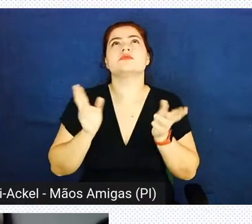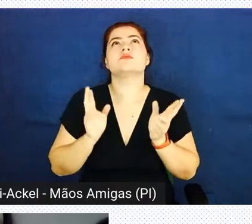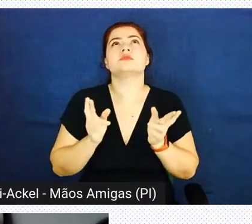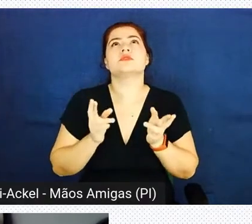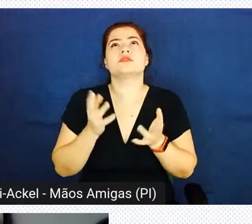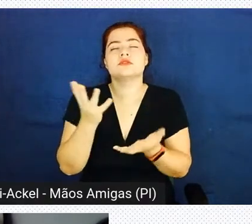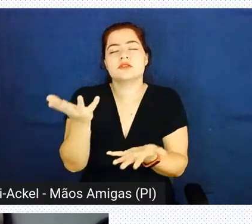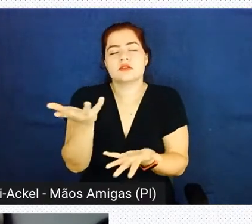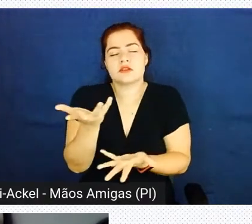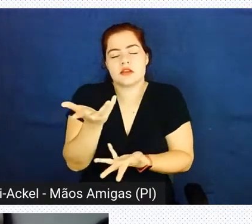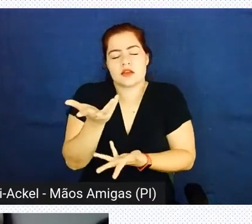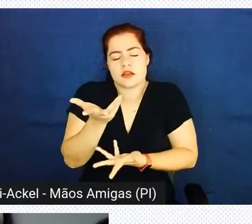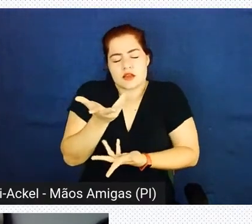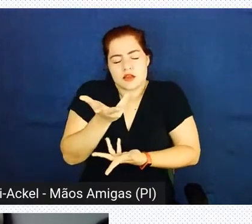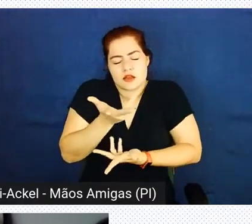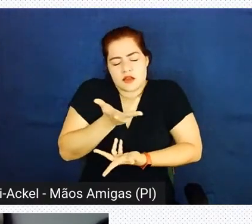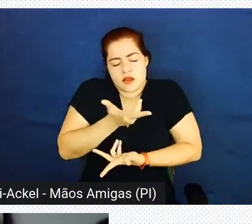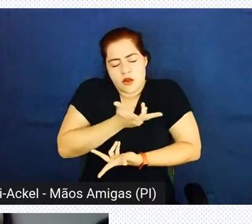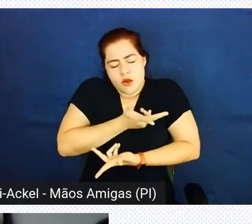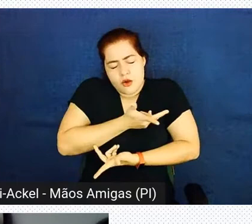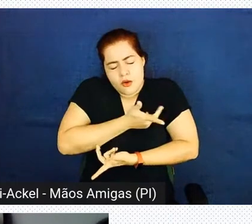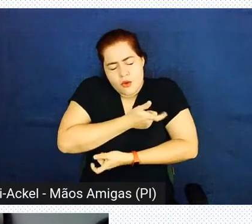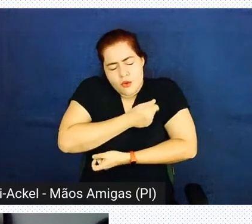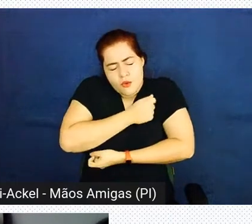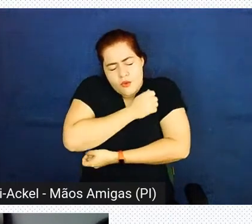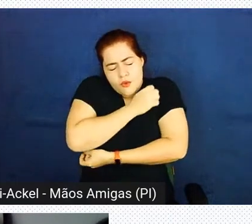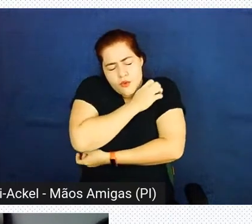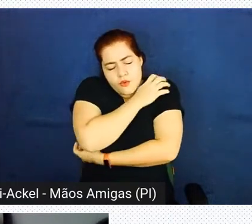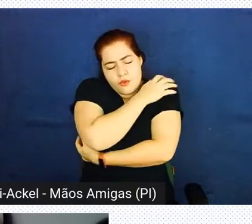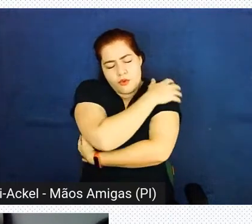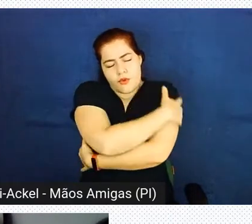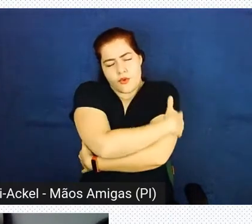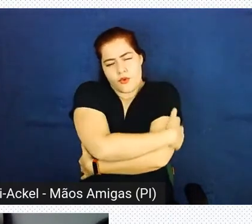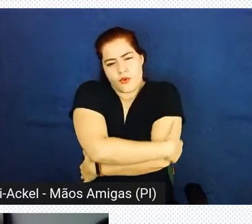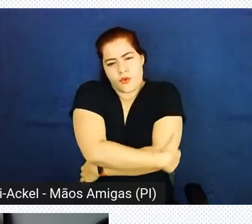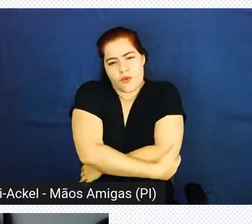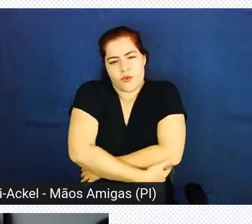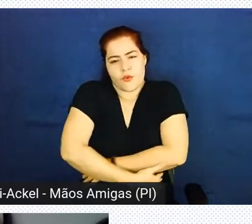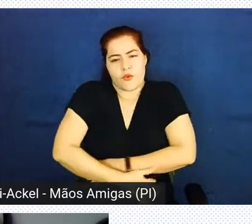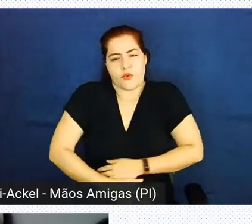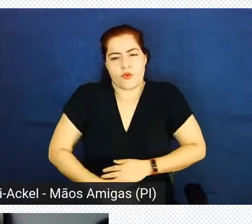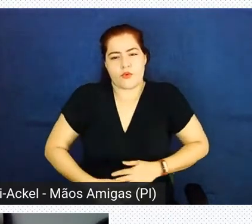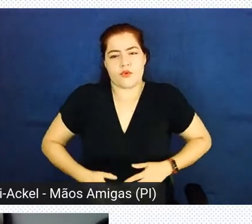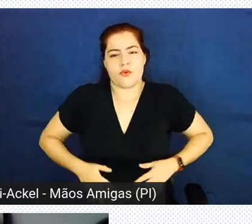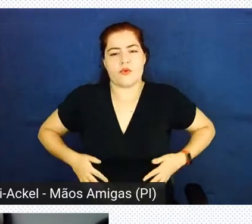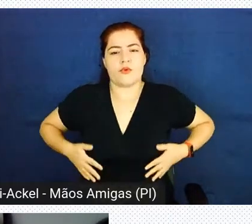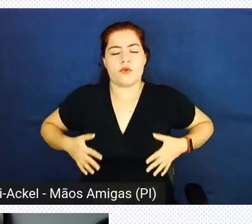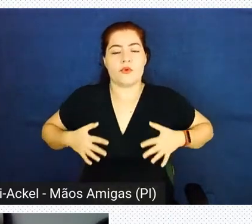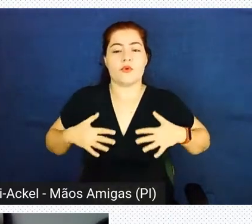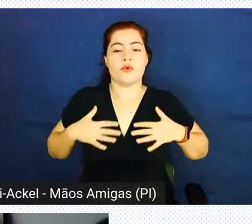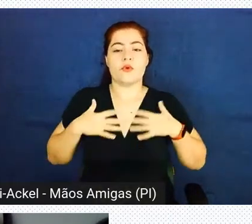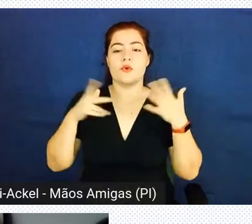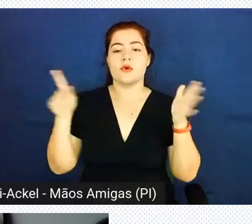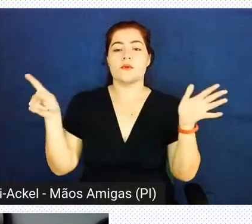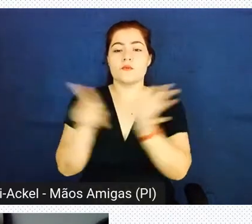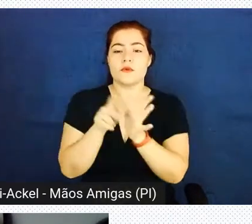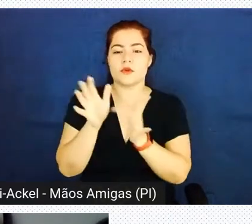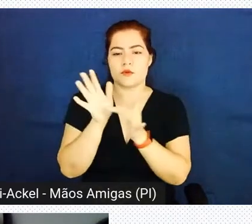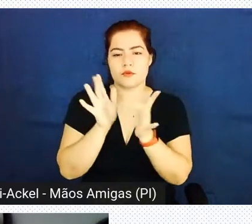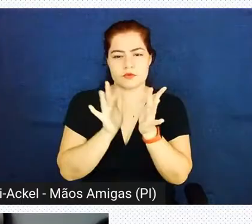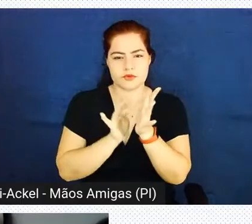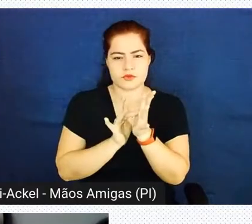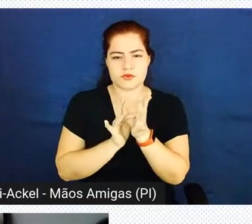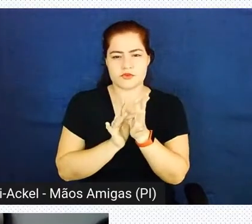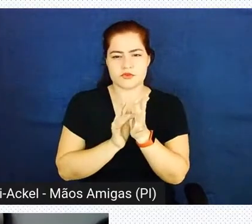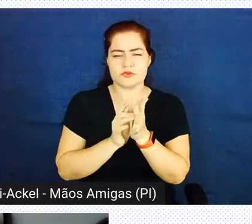por aquele magnetismo arrebatador que se exteriorizava do Mestre. Gente, vamos trazer